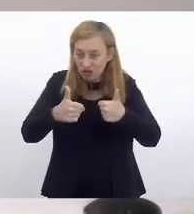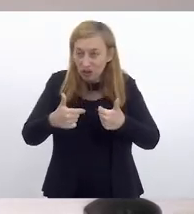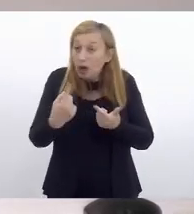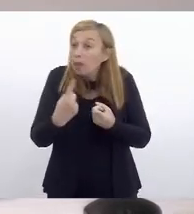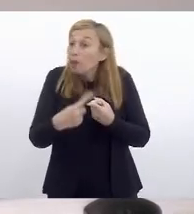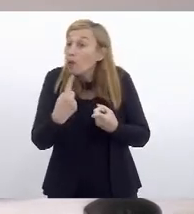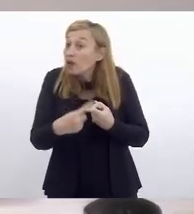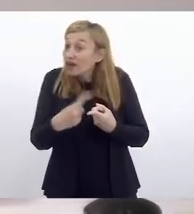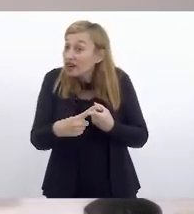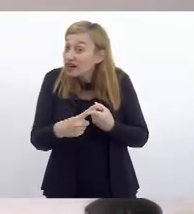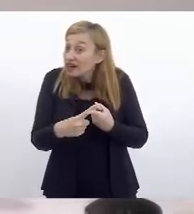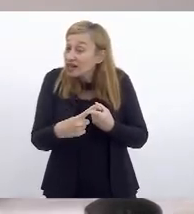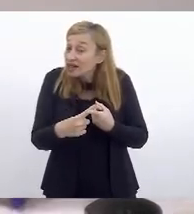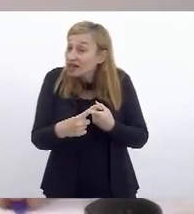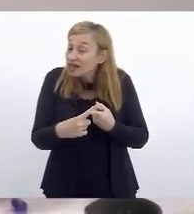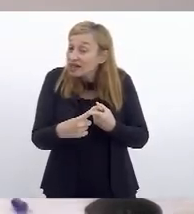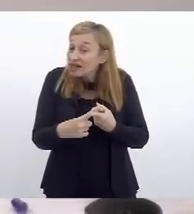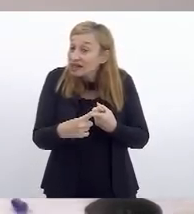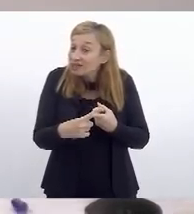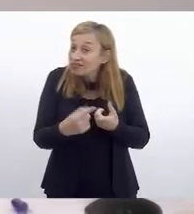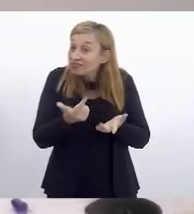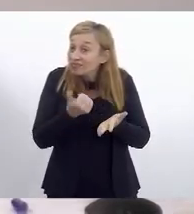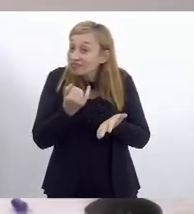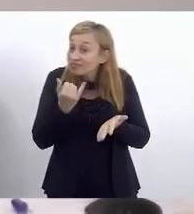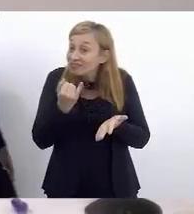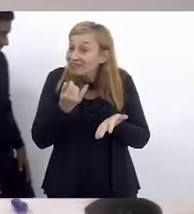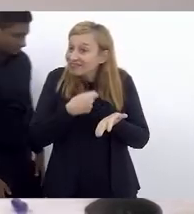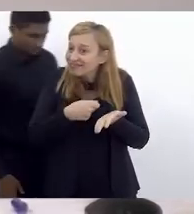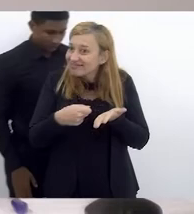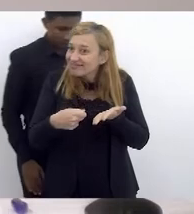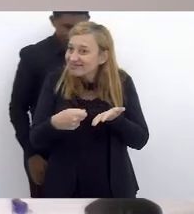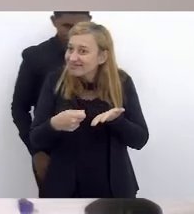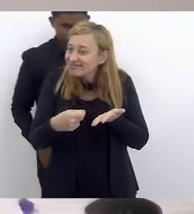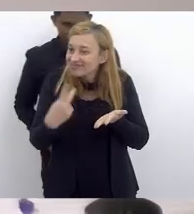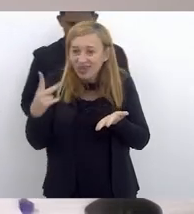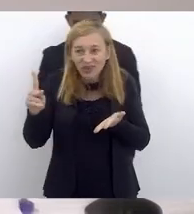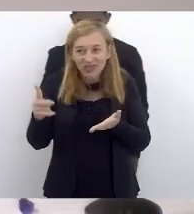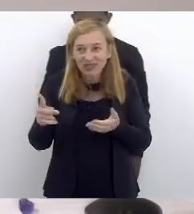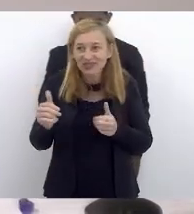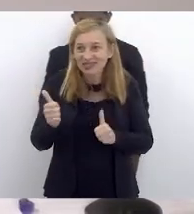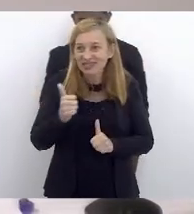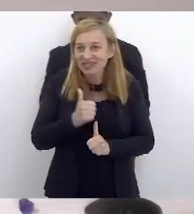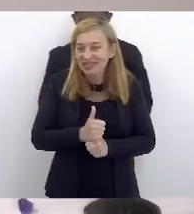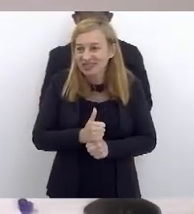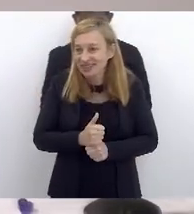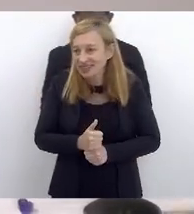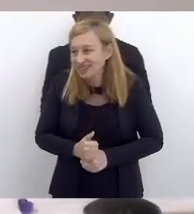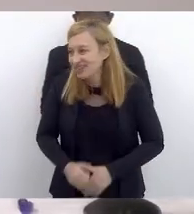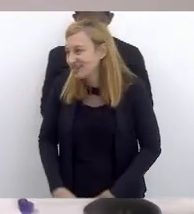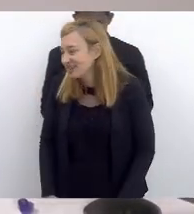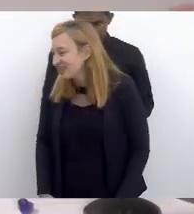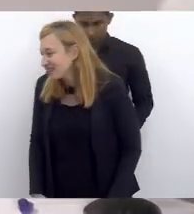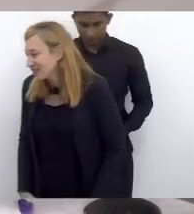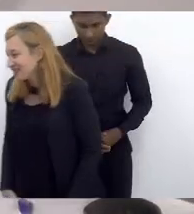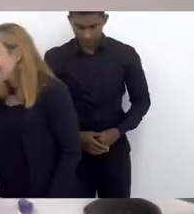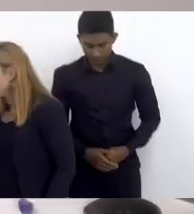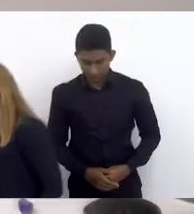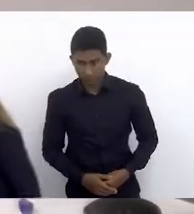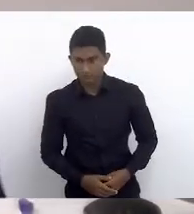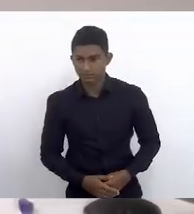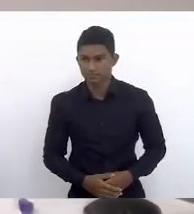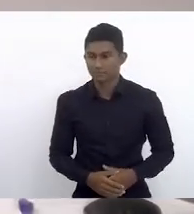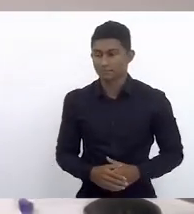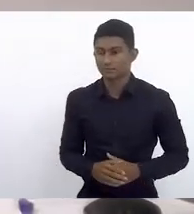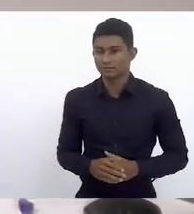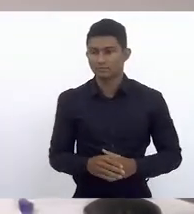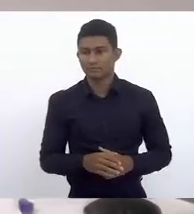aí a caneta, aí não foi a sua, foi de algum assessor, botou lá